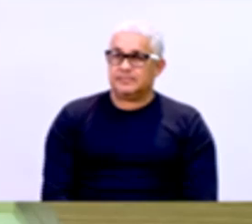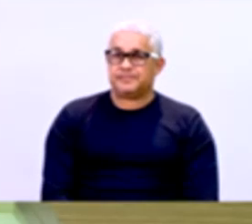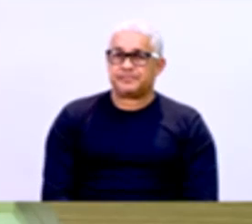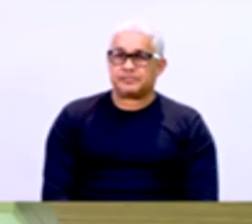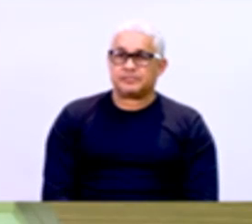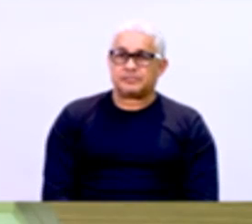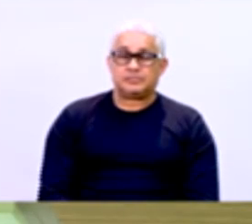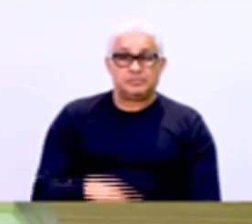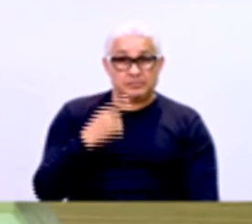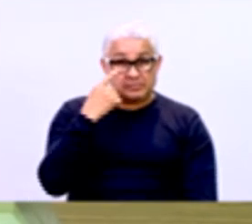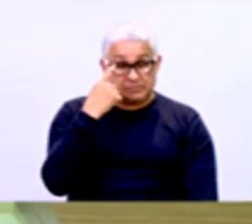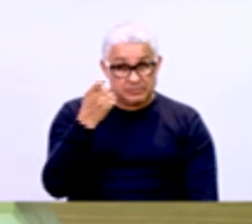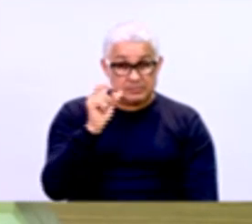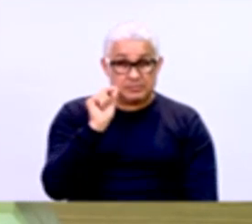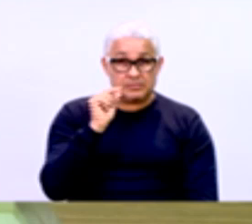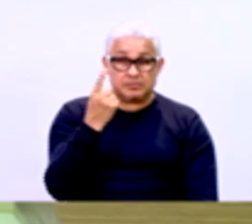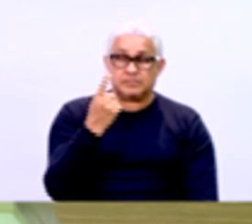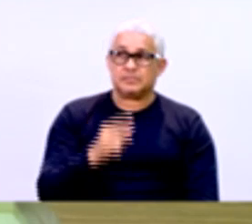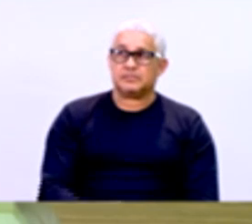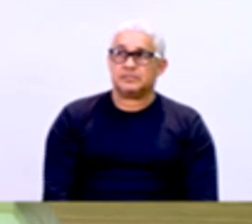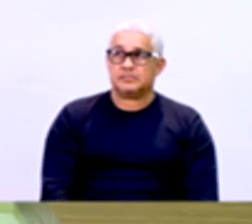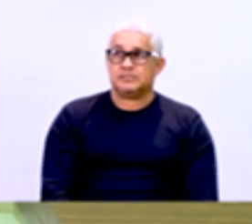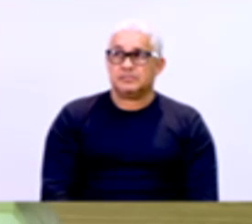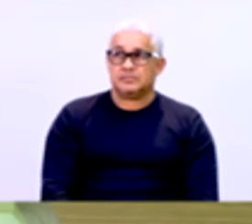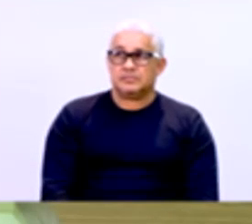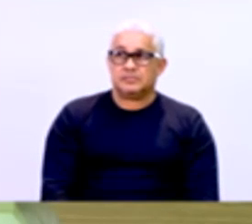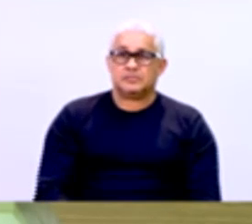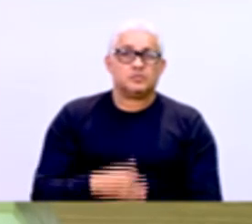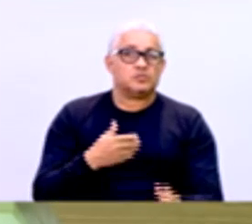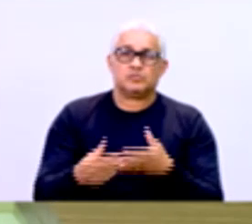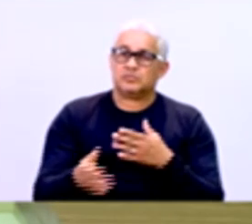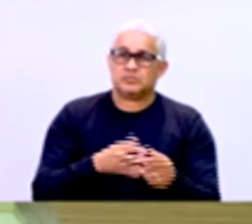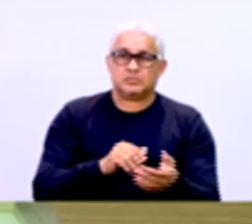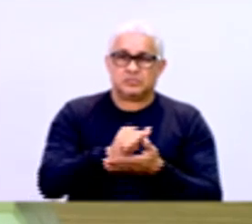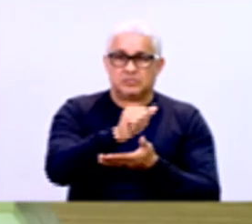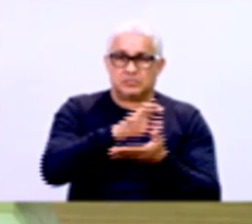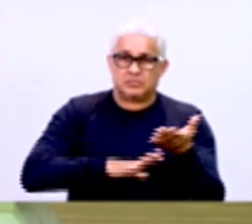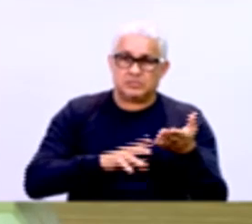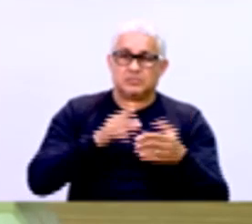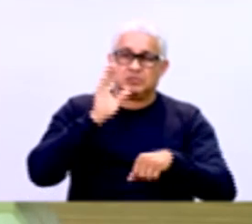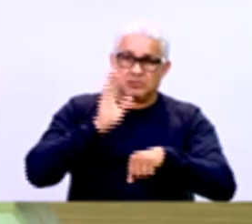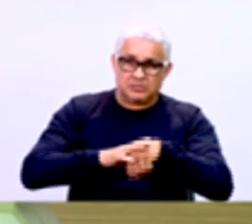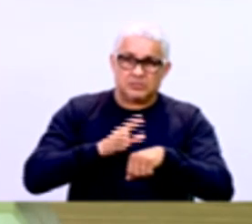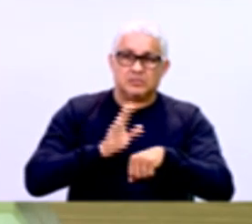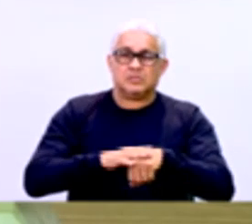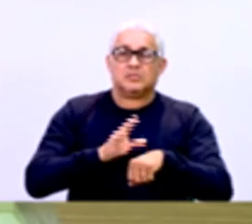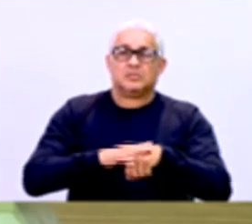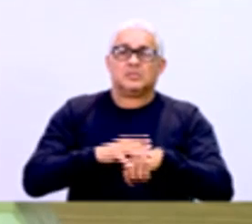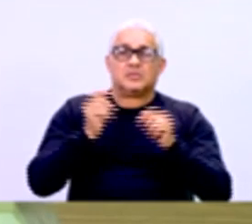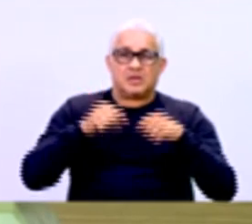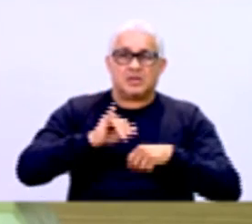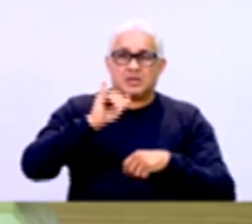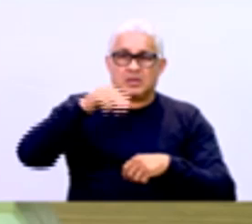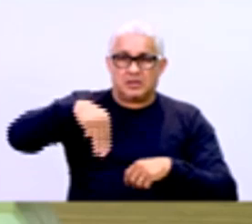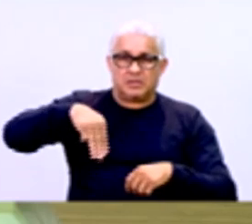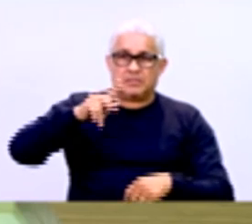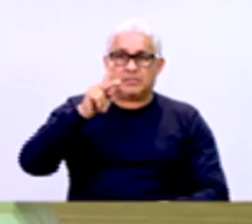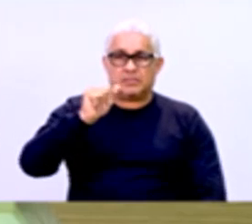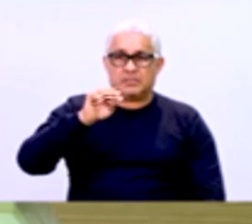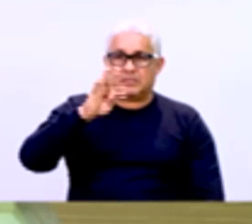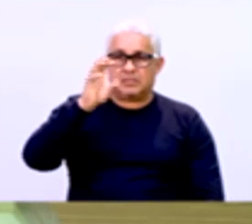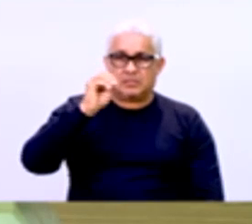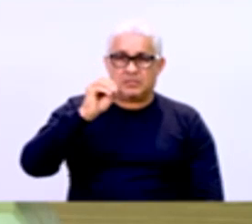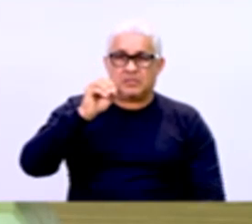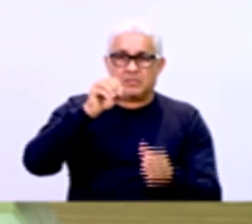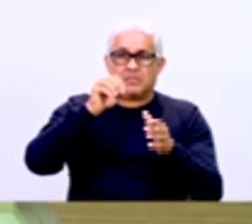Uma coisa interessante também é que qualquer atividade que você produz, ela vai gerar um impacto ambiental, menor